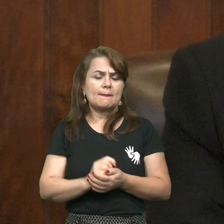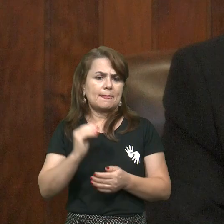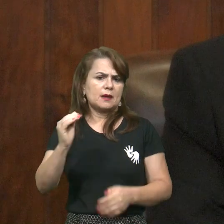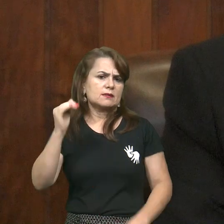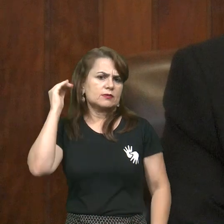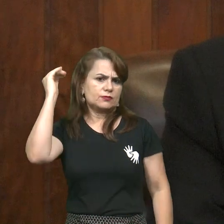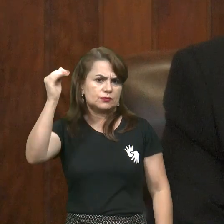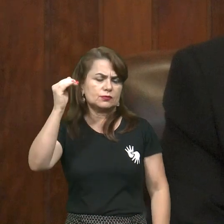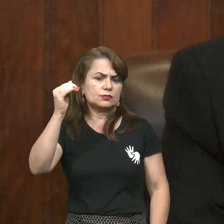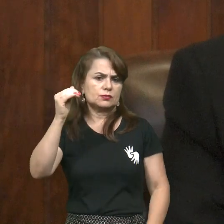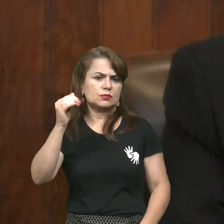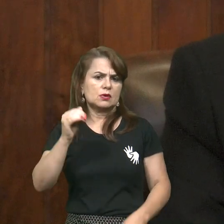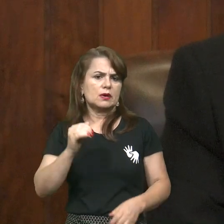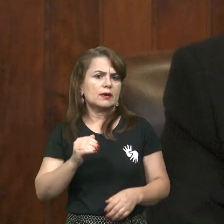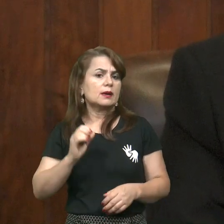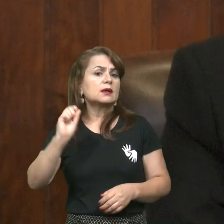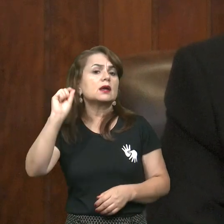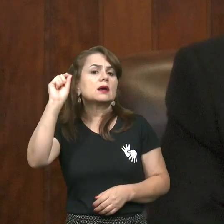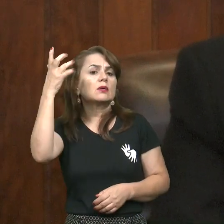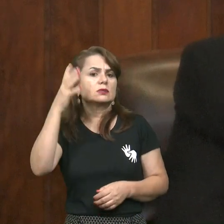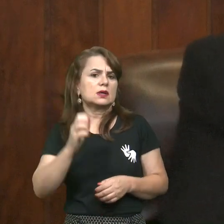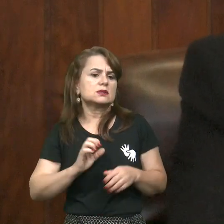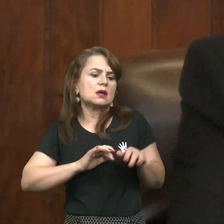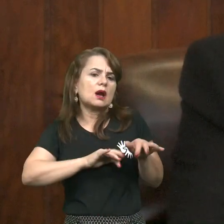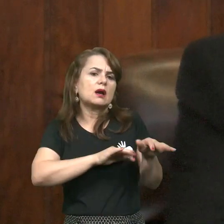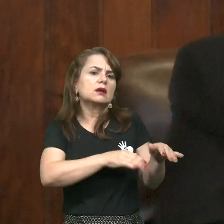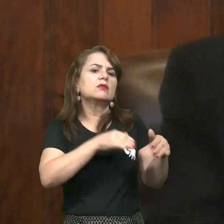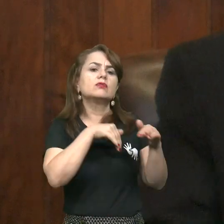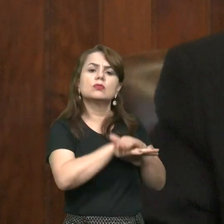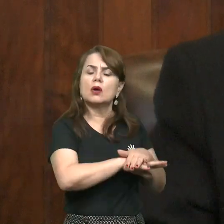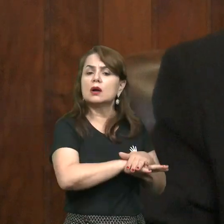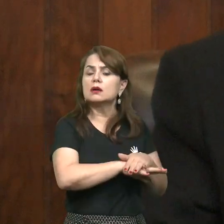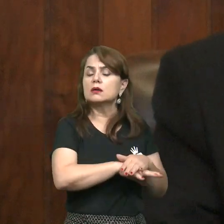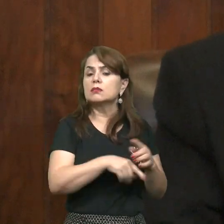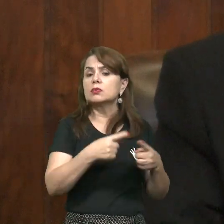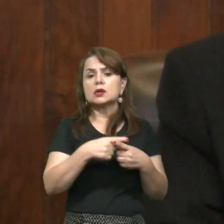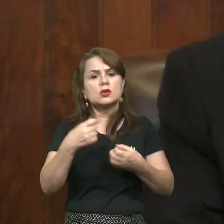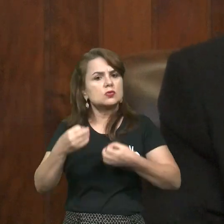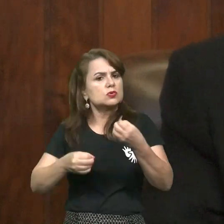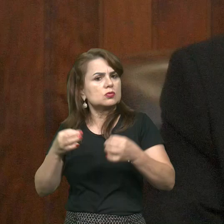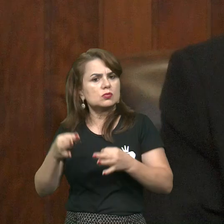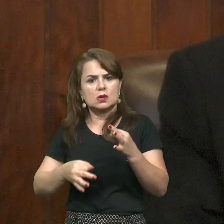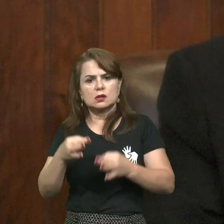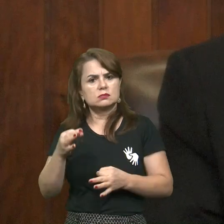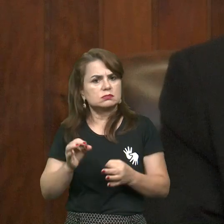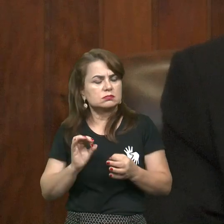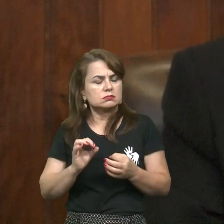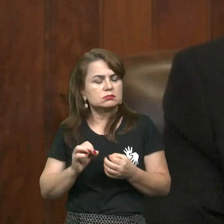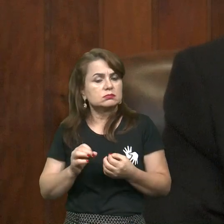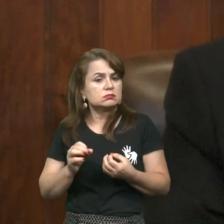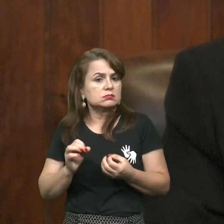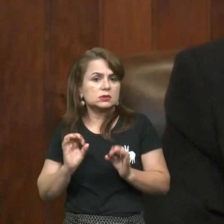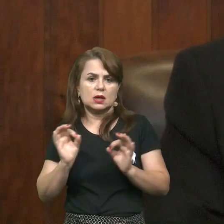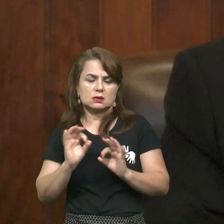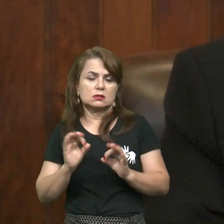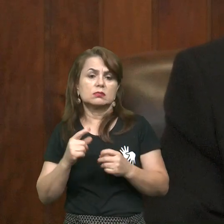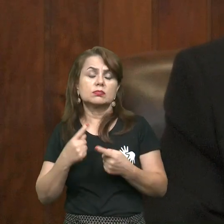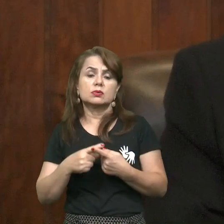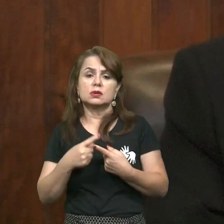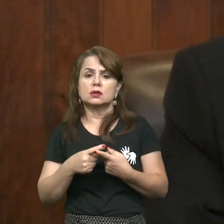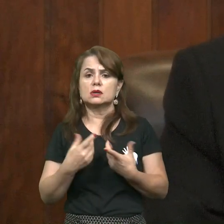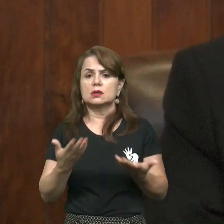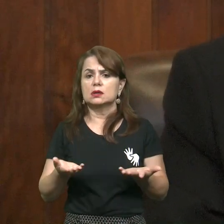comissionados acabam arquivados, pois são julgados apenas a saída desses da administração pública. Como